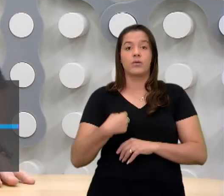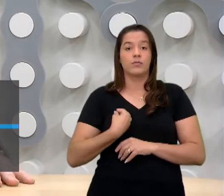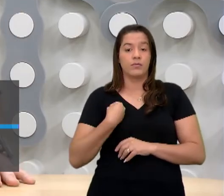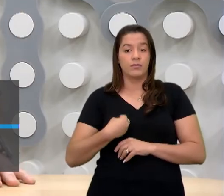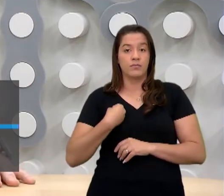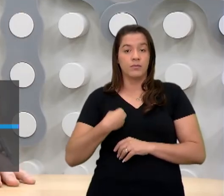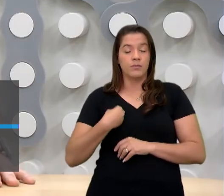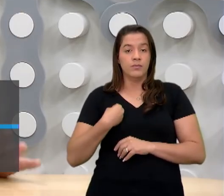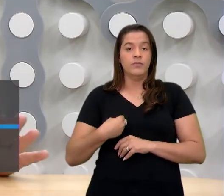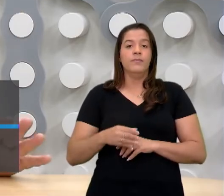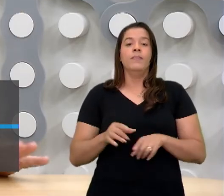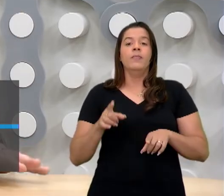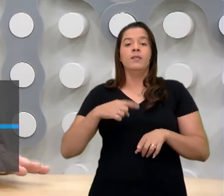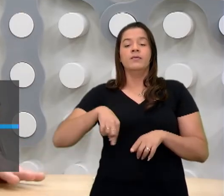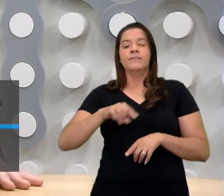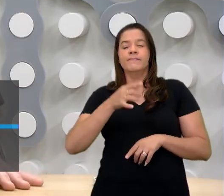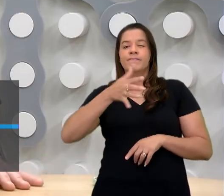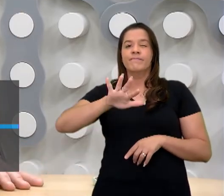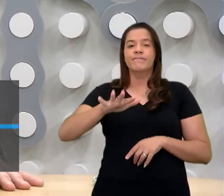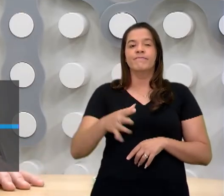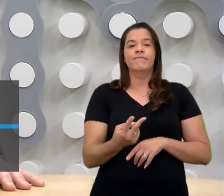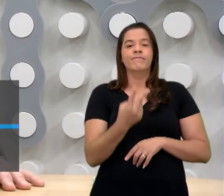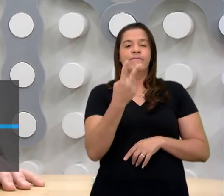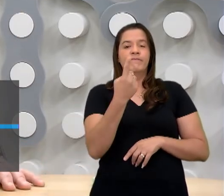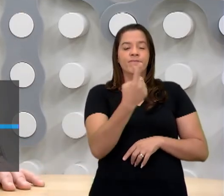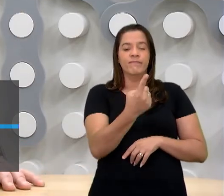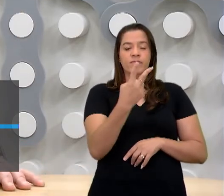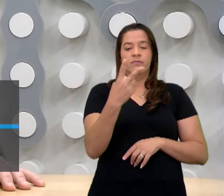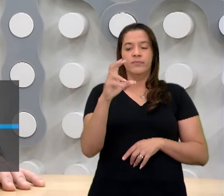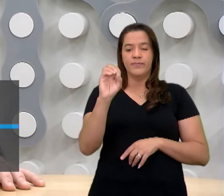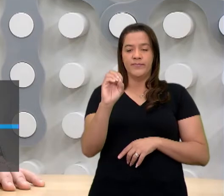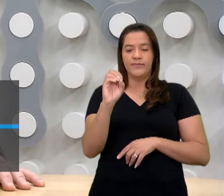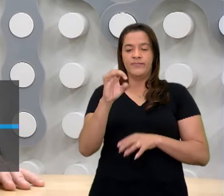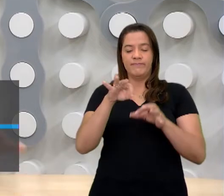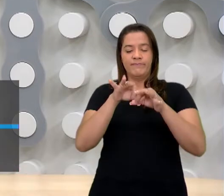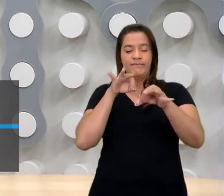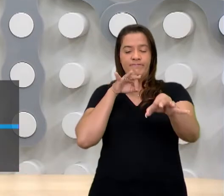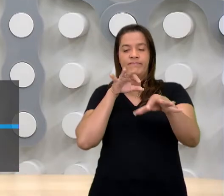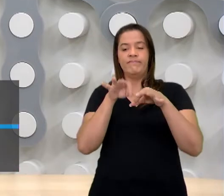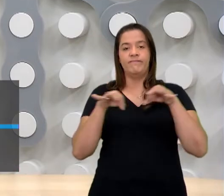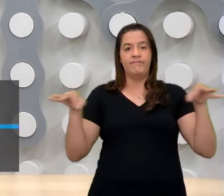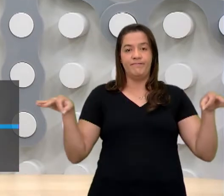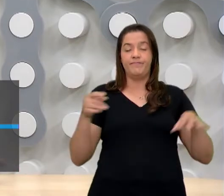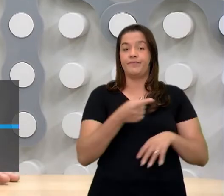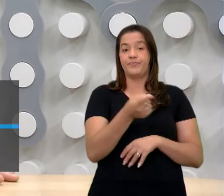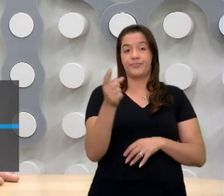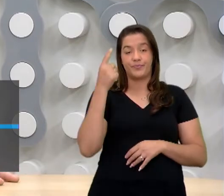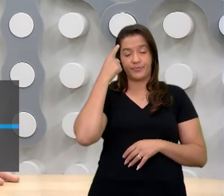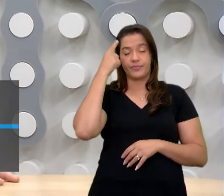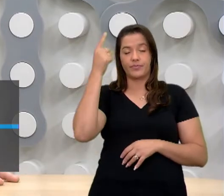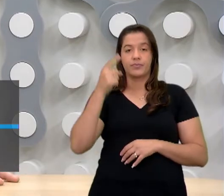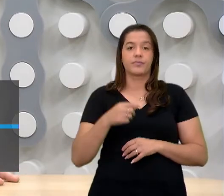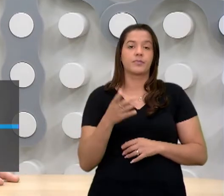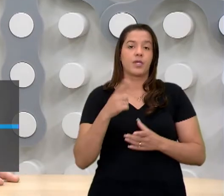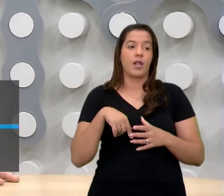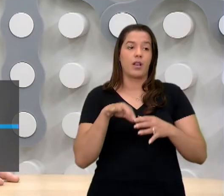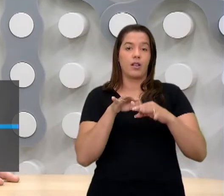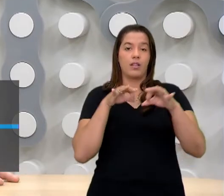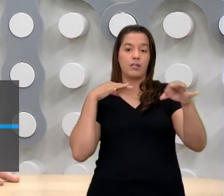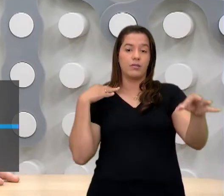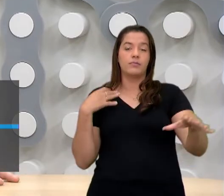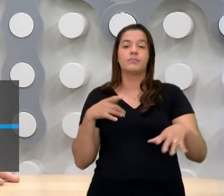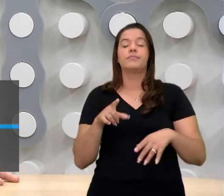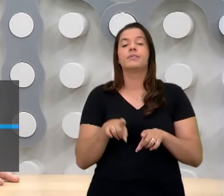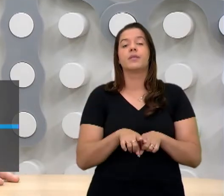de vulcão que tem mais ou menos aí 120 quilômetros de diâmetro, para vocês terem aí uma ideia da imensidão,